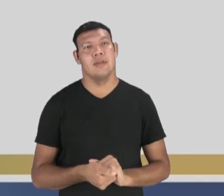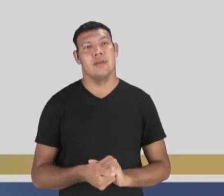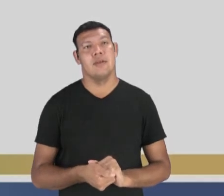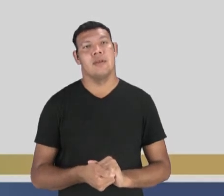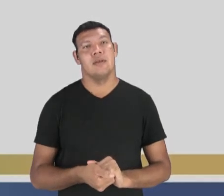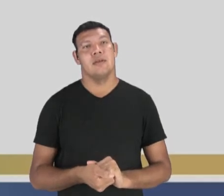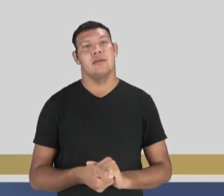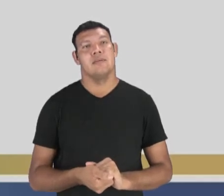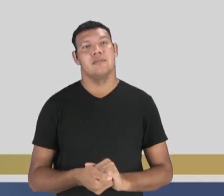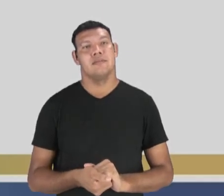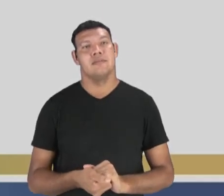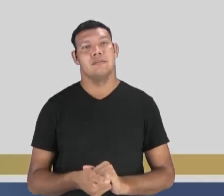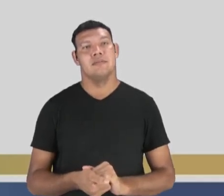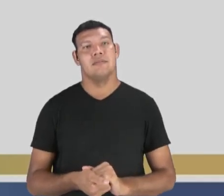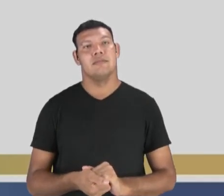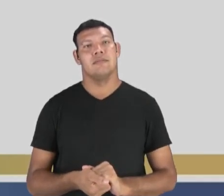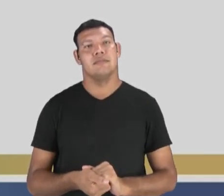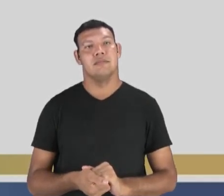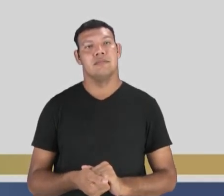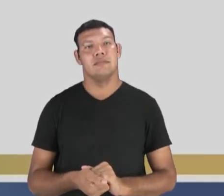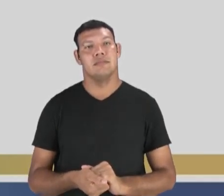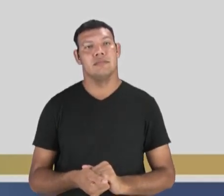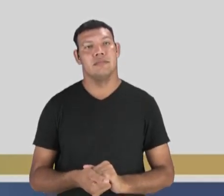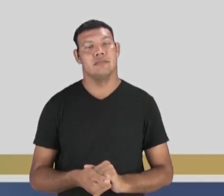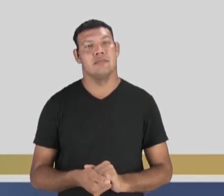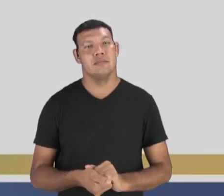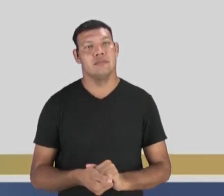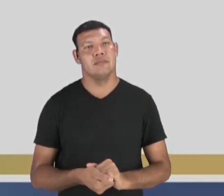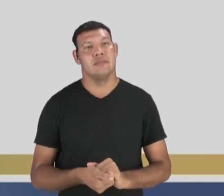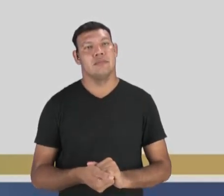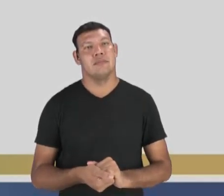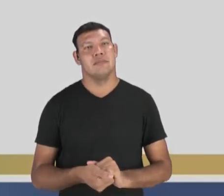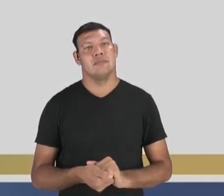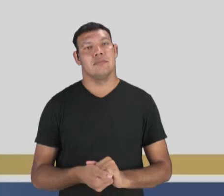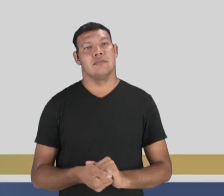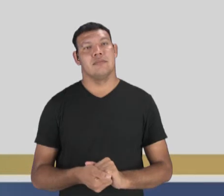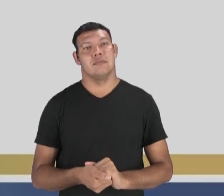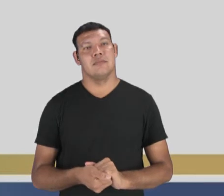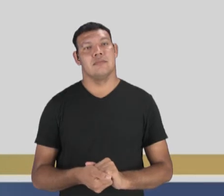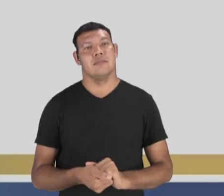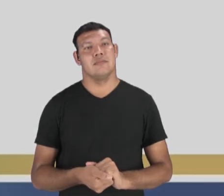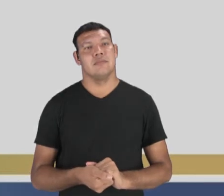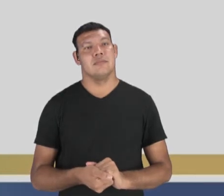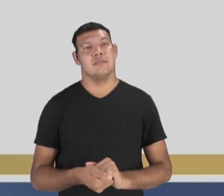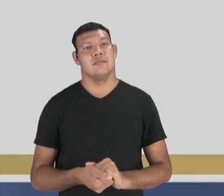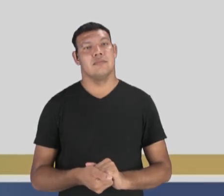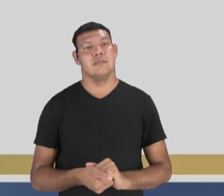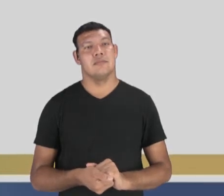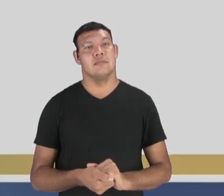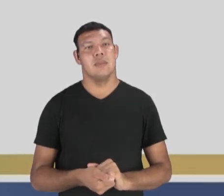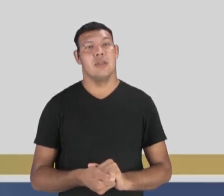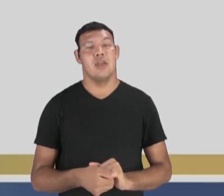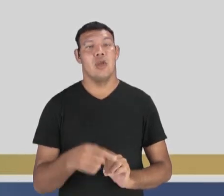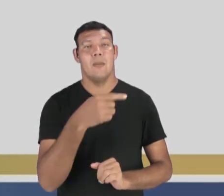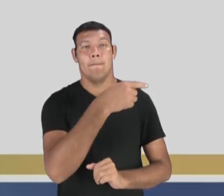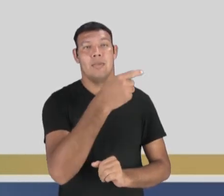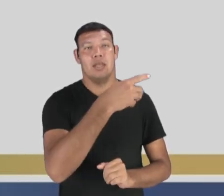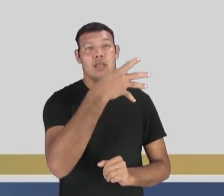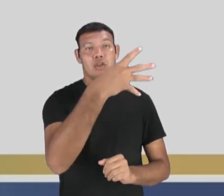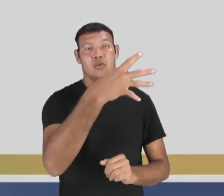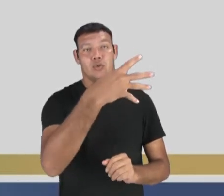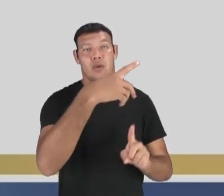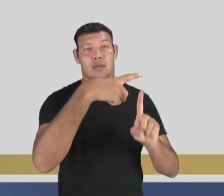mais 3 vai restar menos 1. E menos 1 mais 4 é igual a 3.